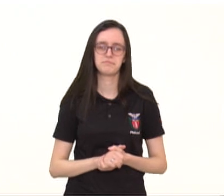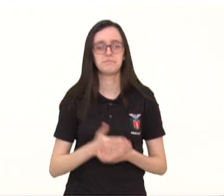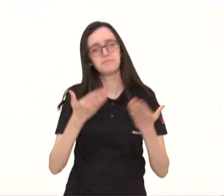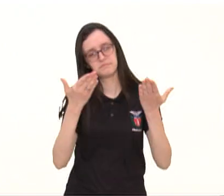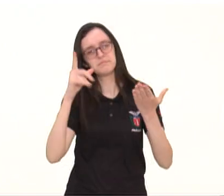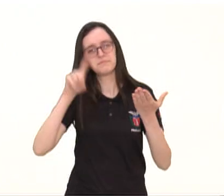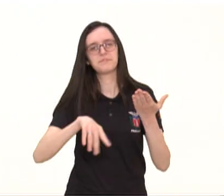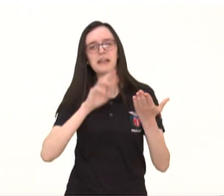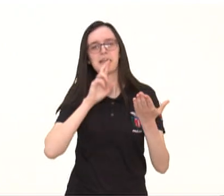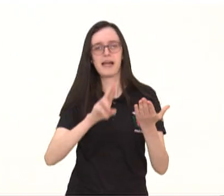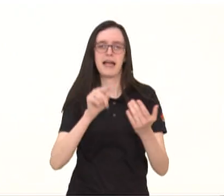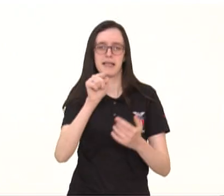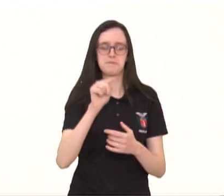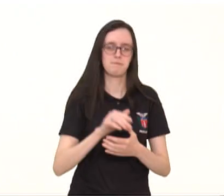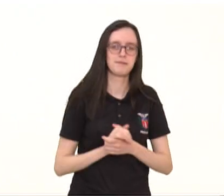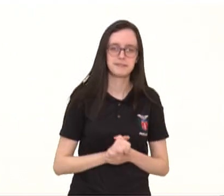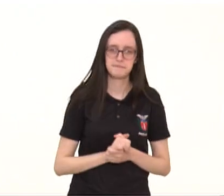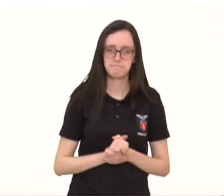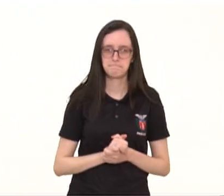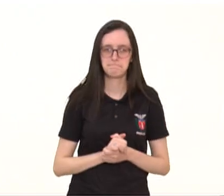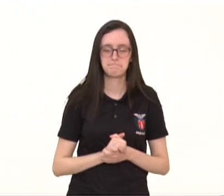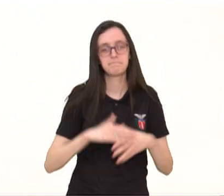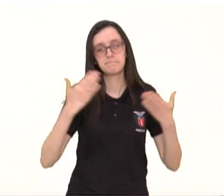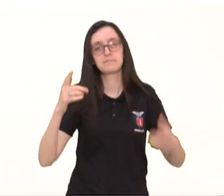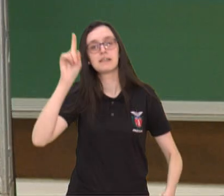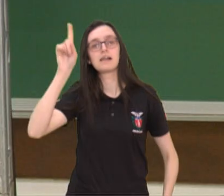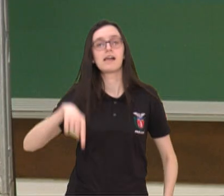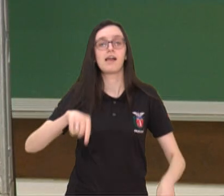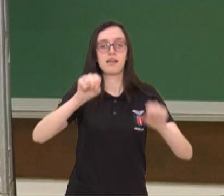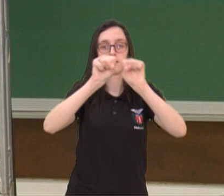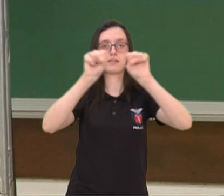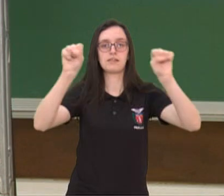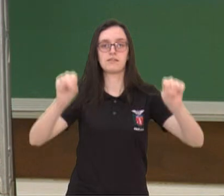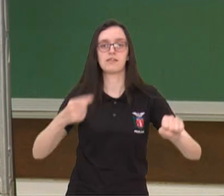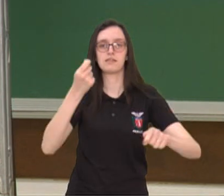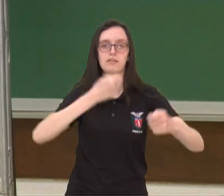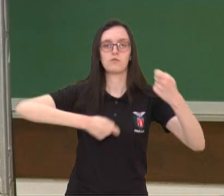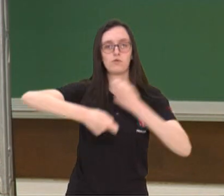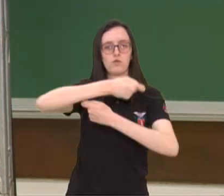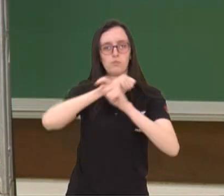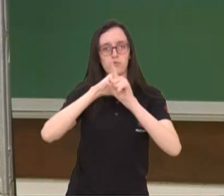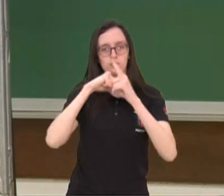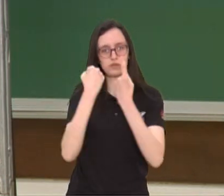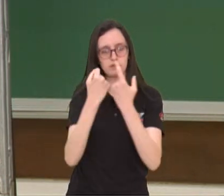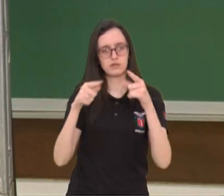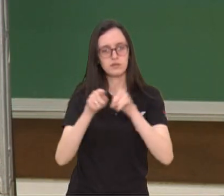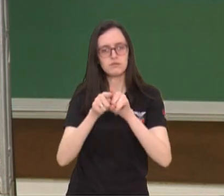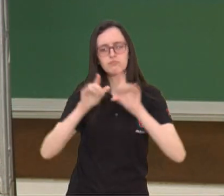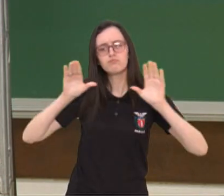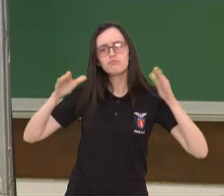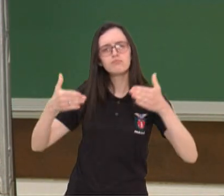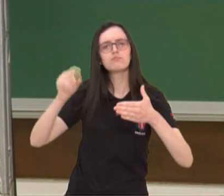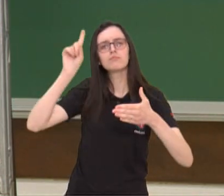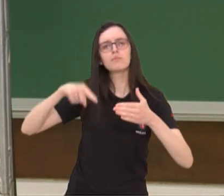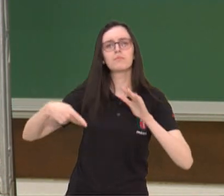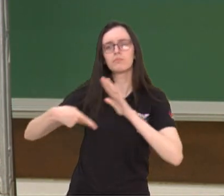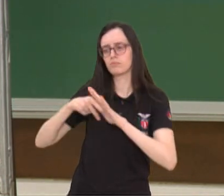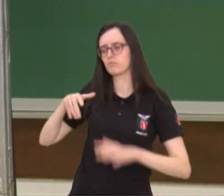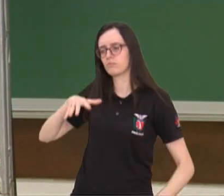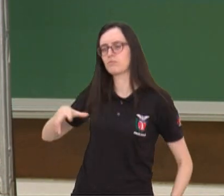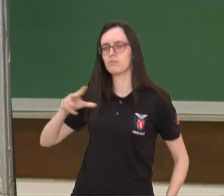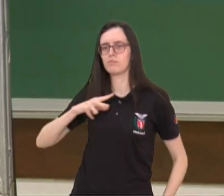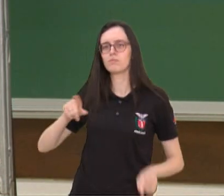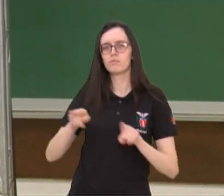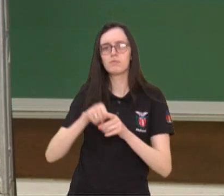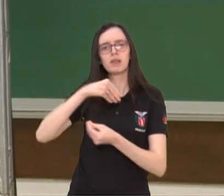Aqui está a resposta então, né? Então, é um sistema econômico e social baseado na propriedade e nos meios